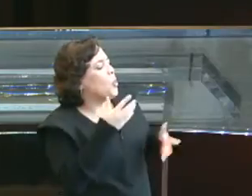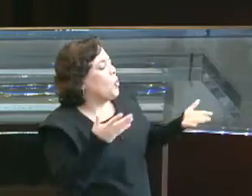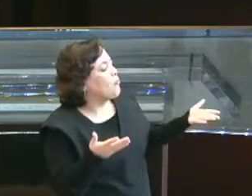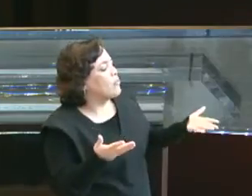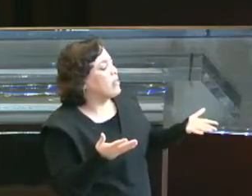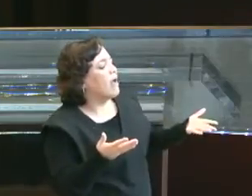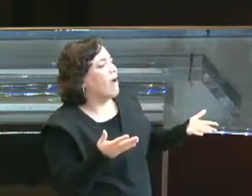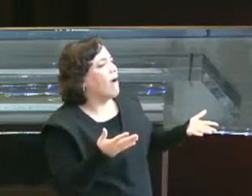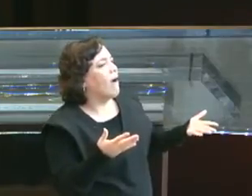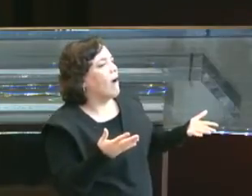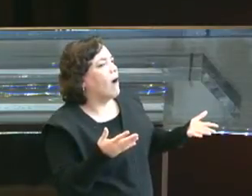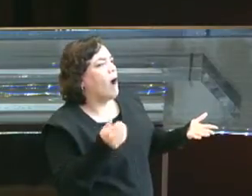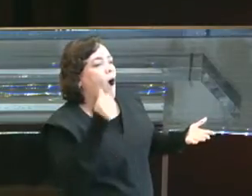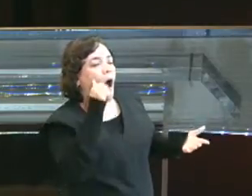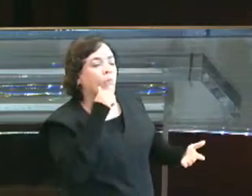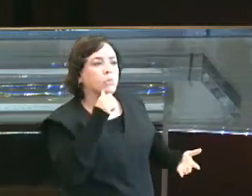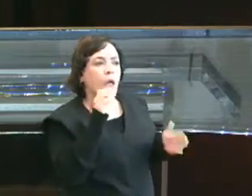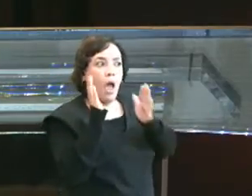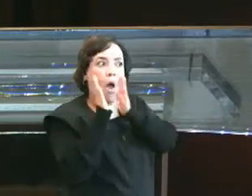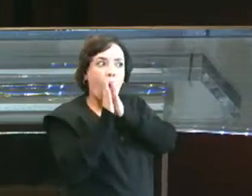questionando.